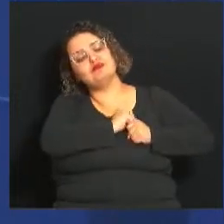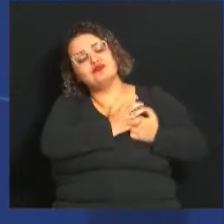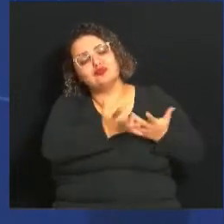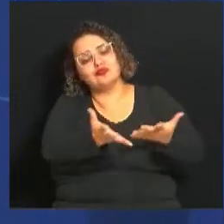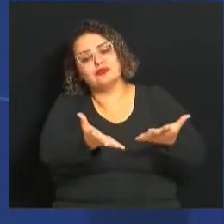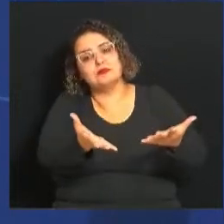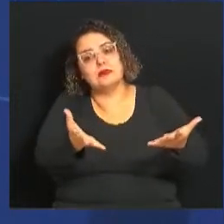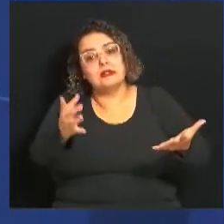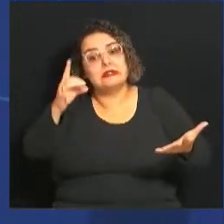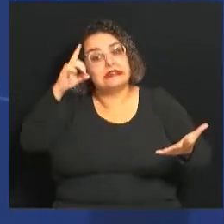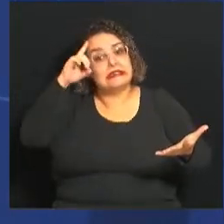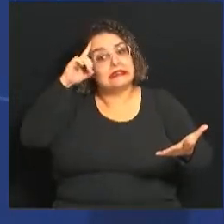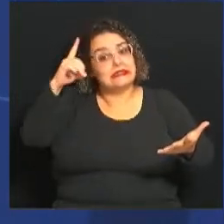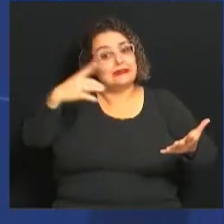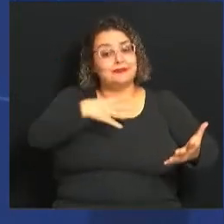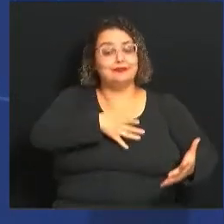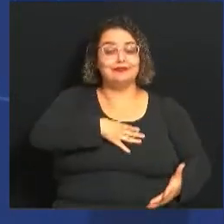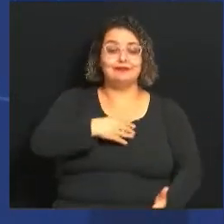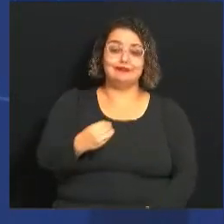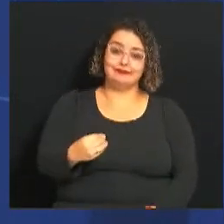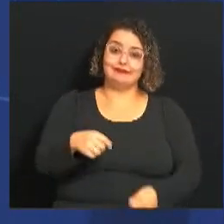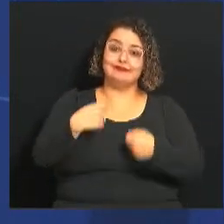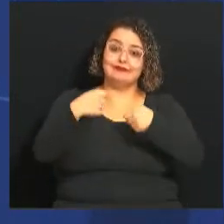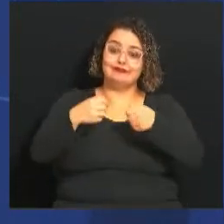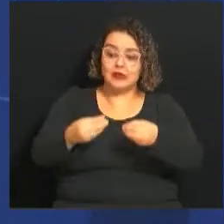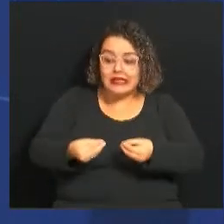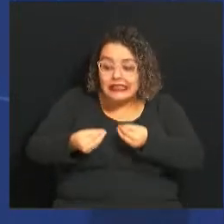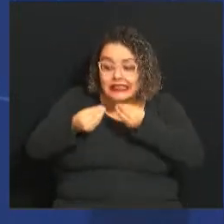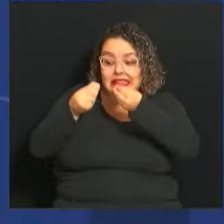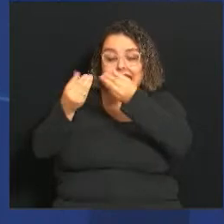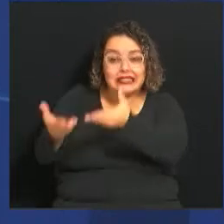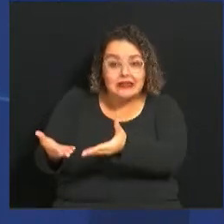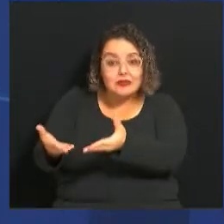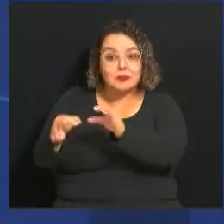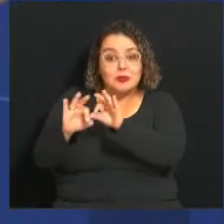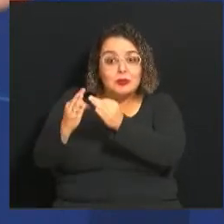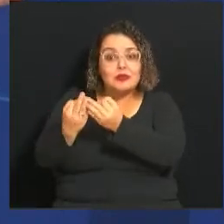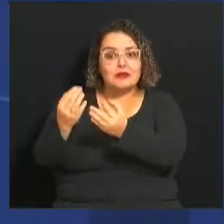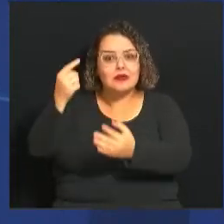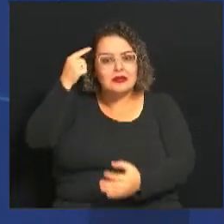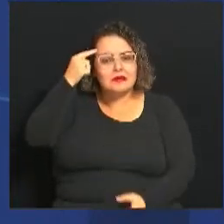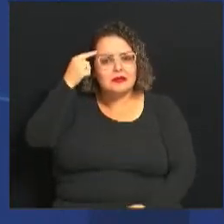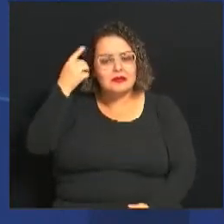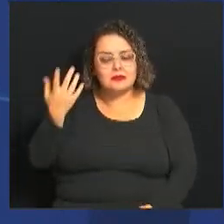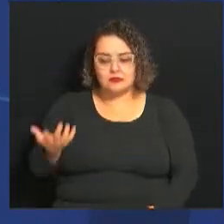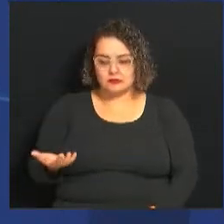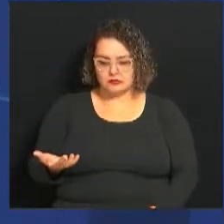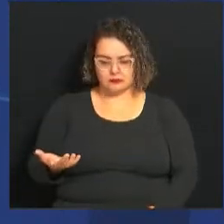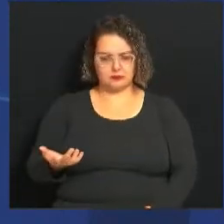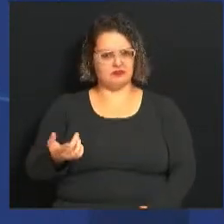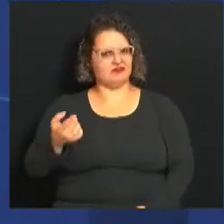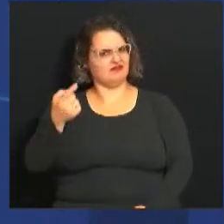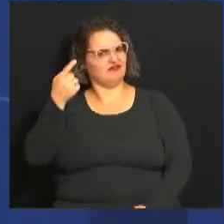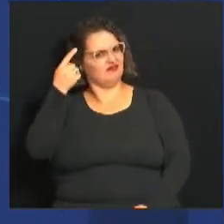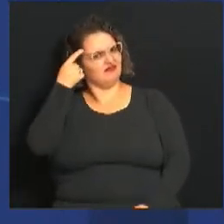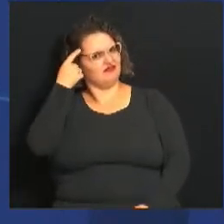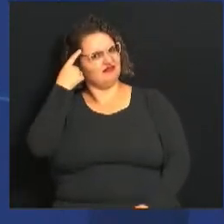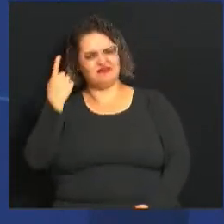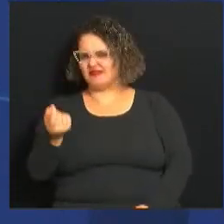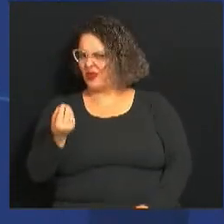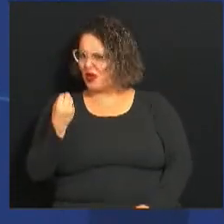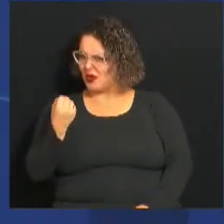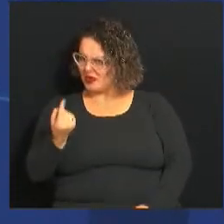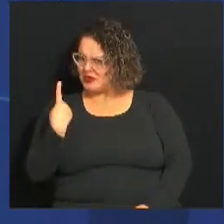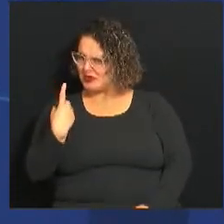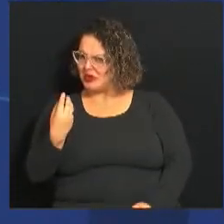dia que esse filho precisa ser devolvido. Você deve estar imaginando, né? Como assim? Pois é, isso acontece.